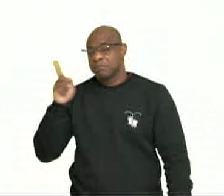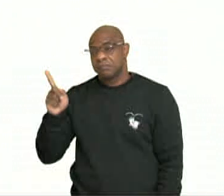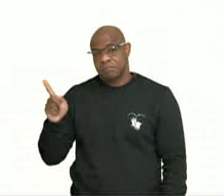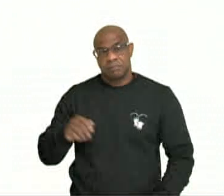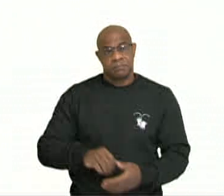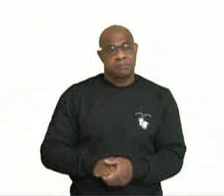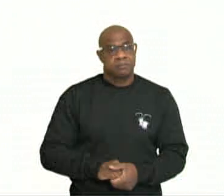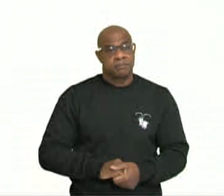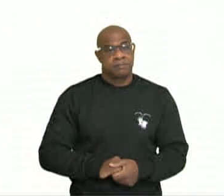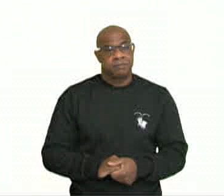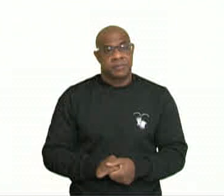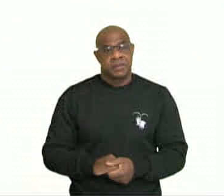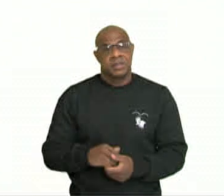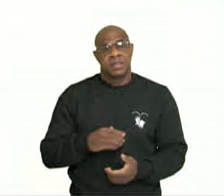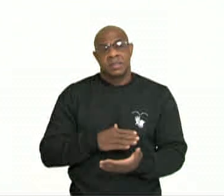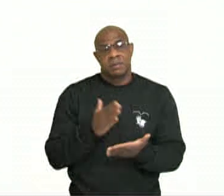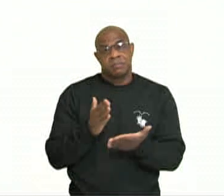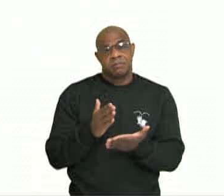da